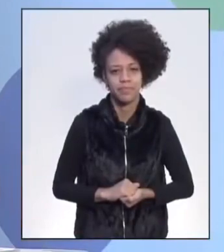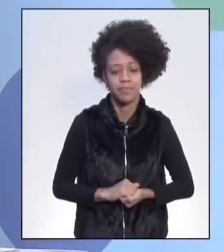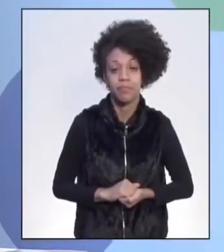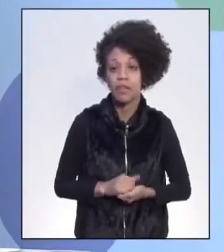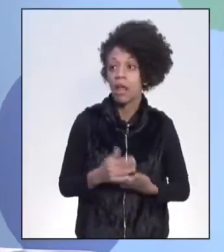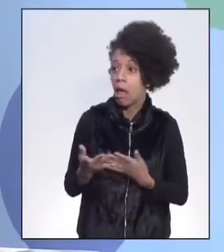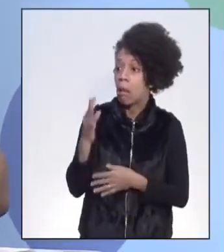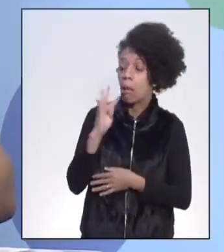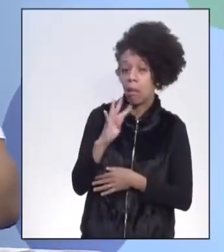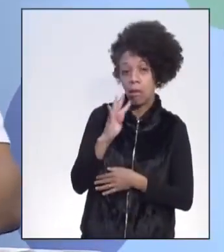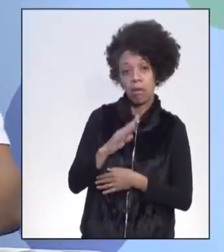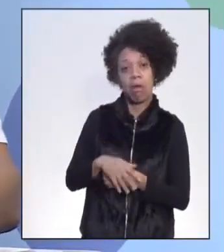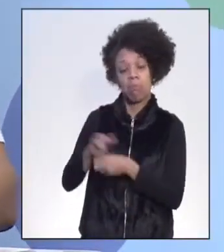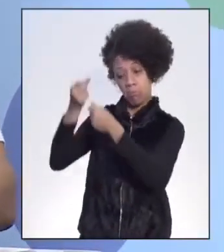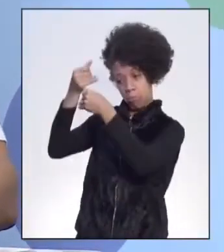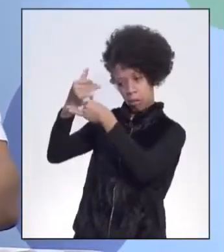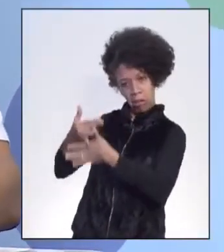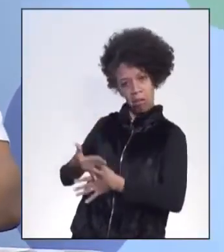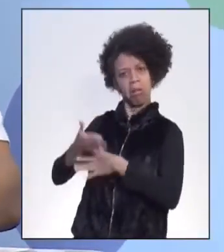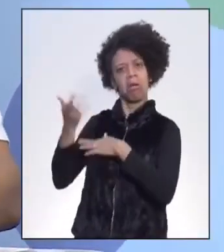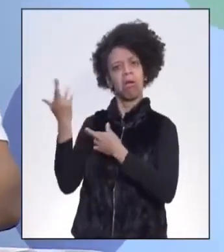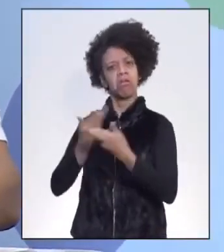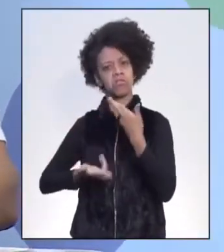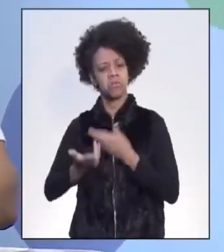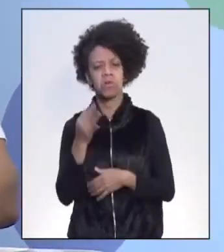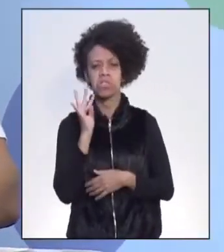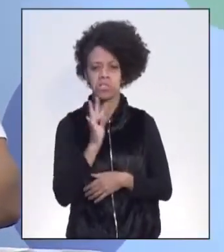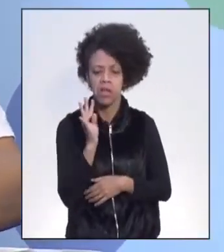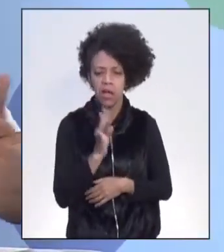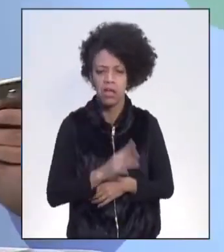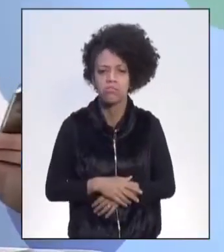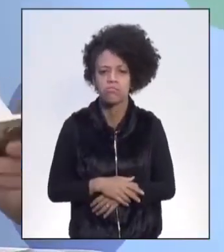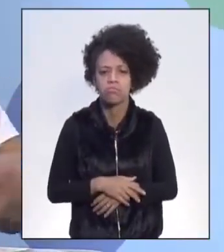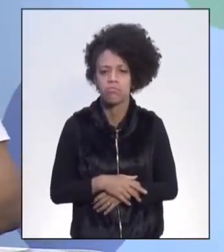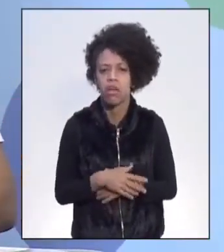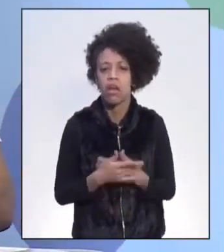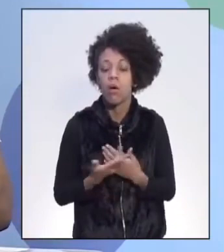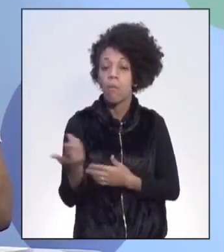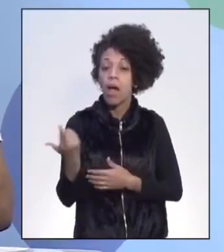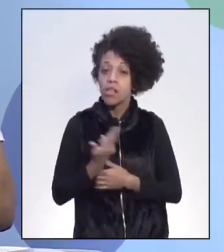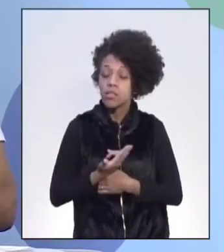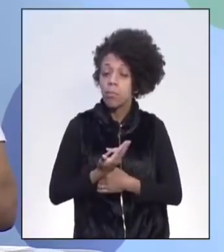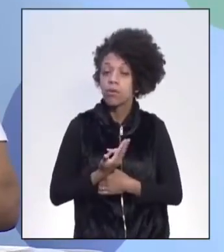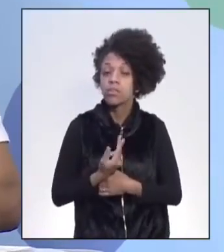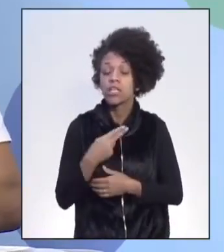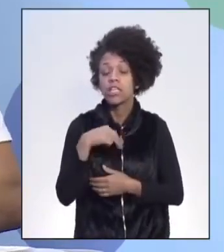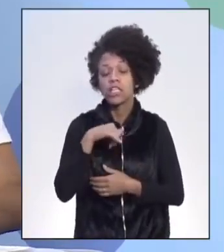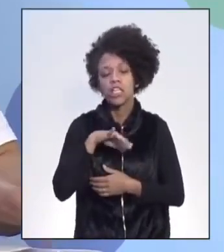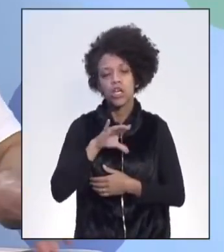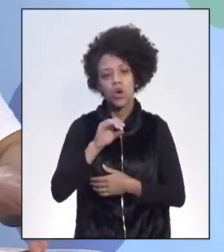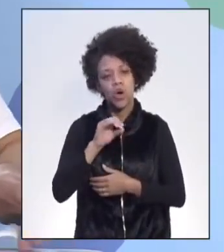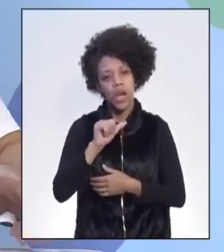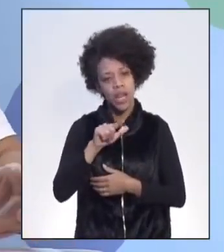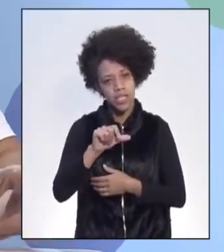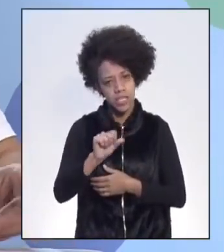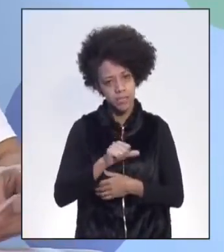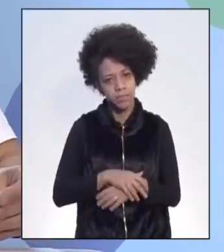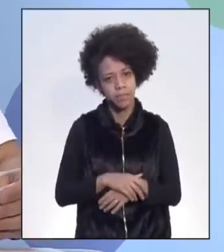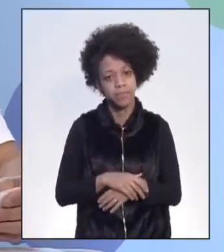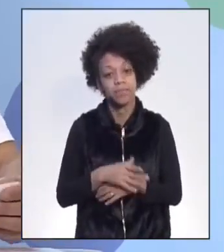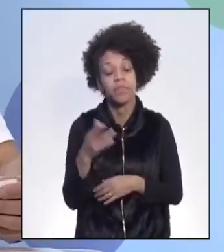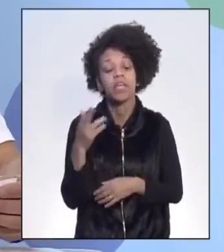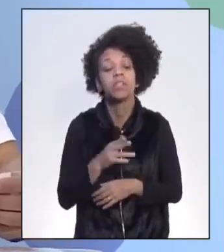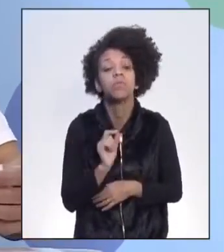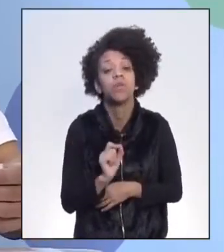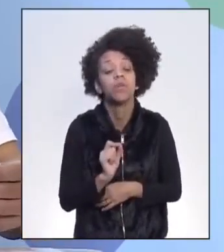Olha, legal aqui, estou anotando umas respostas muito bacanas. Estou aqui com uma resposta legal do Nicolas Sena, que respondeu